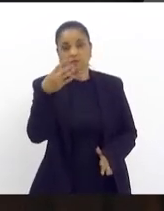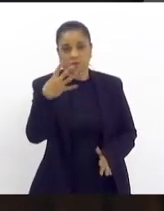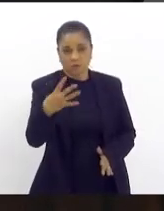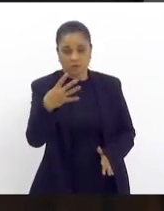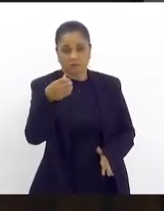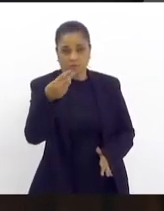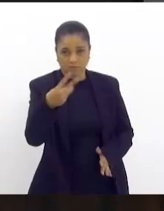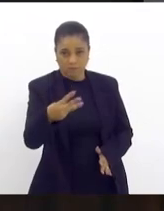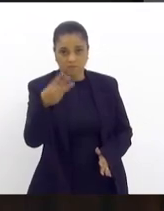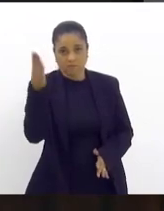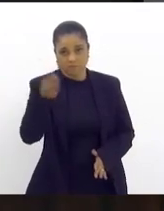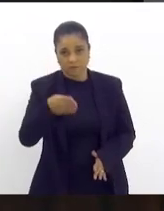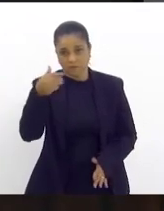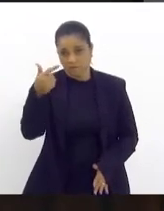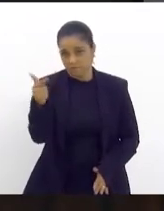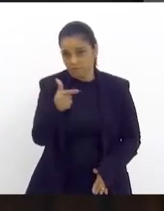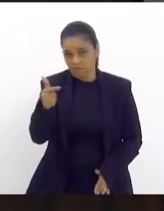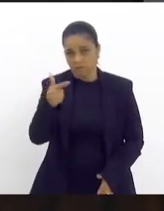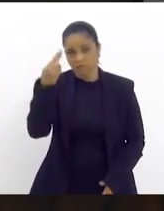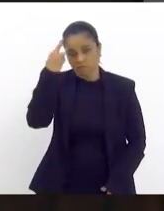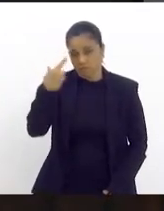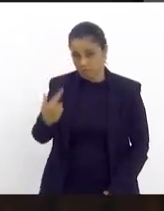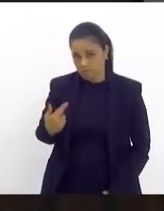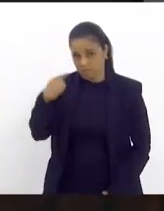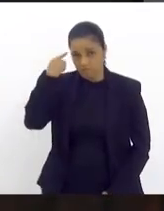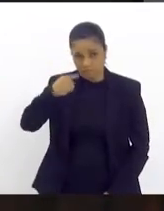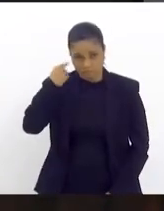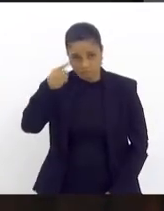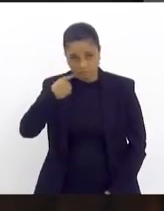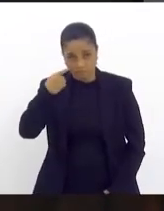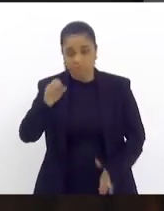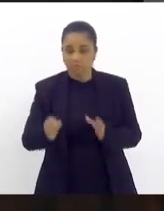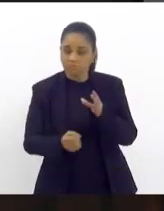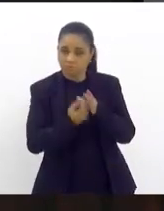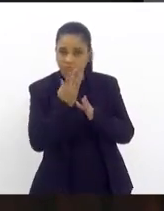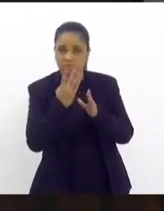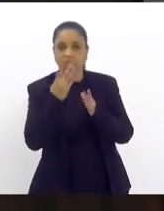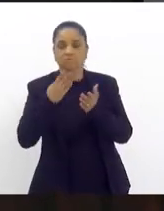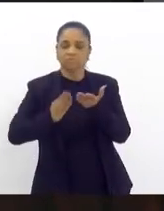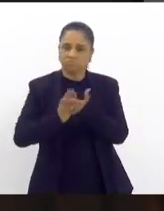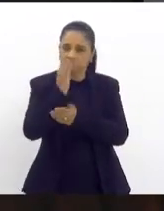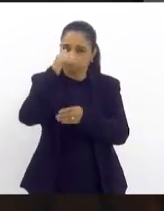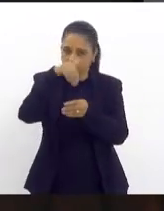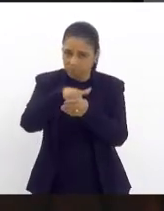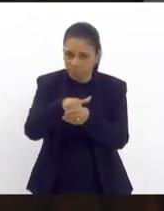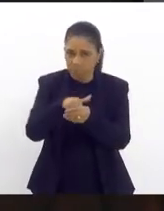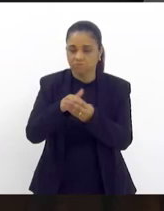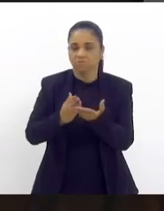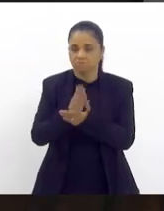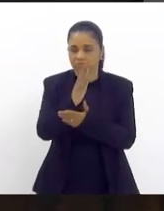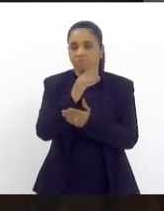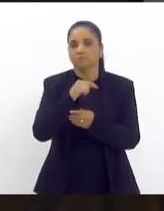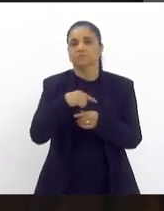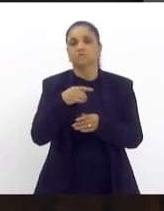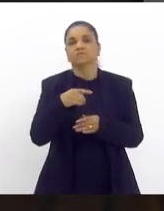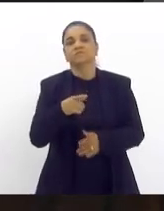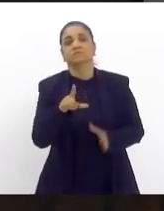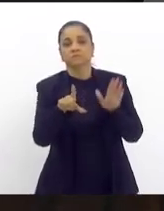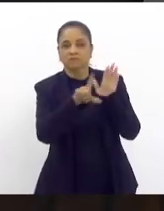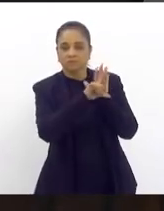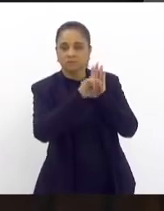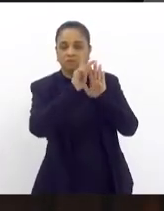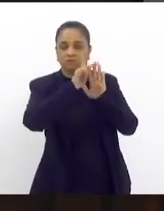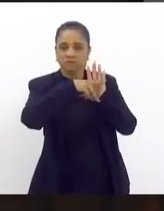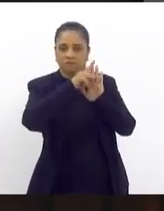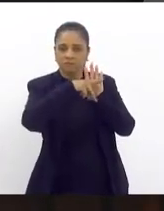de autoria da deputada Renata Souza. Senhores, que aprovam, permaneçam como estão, aprovado. Há sobre a mesa requerimento de